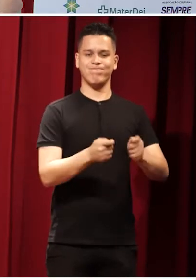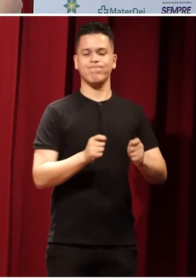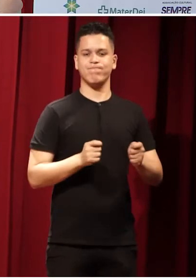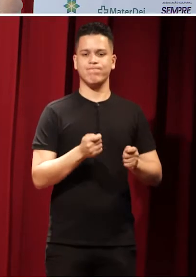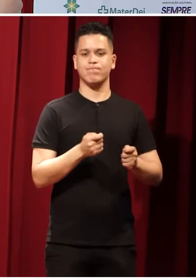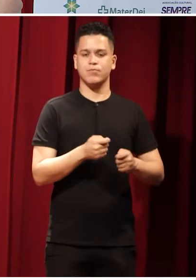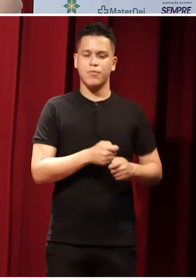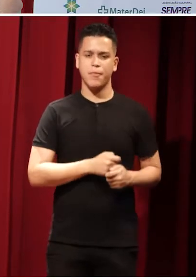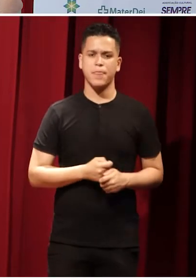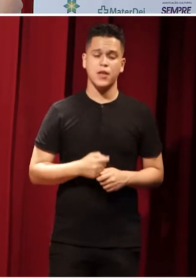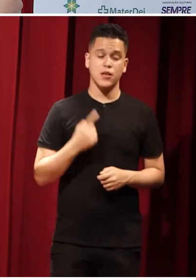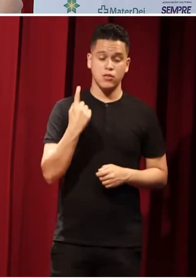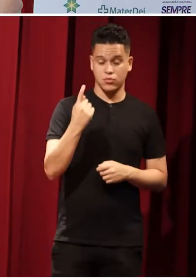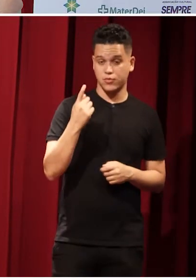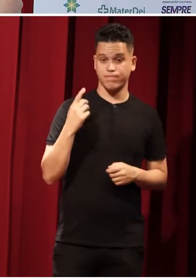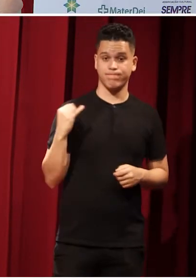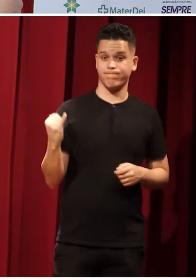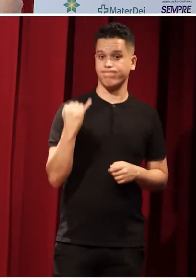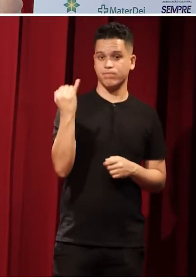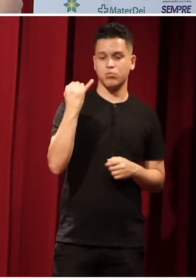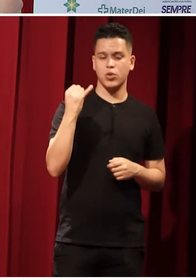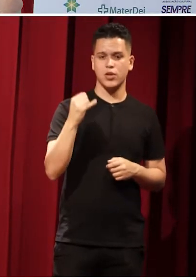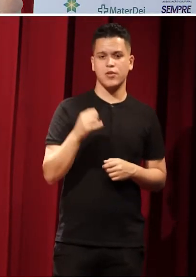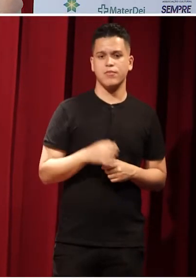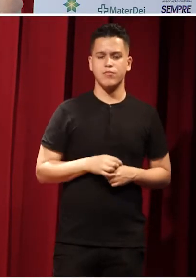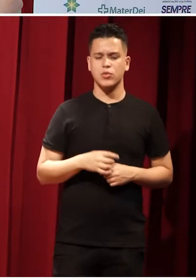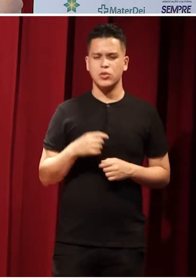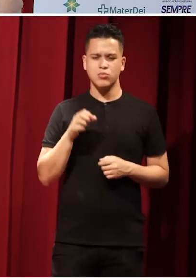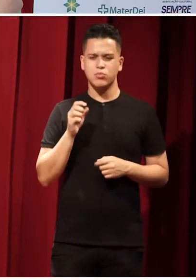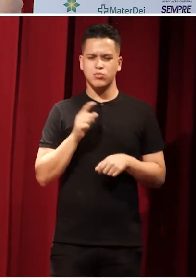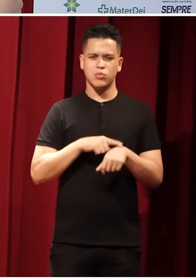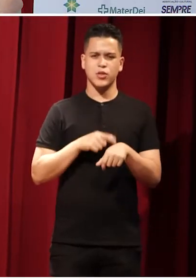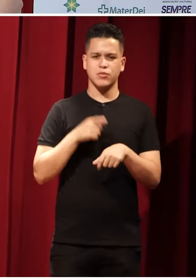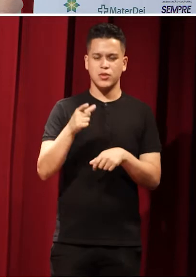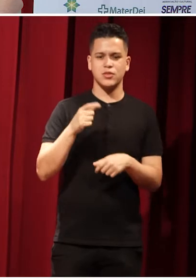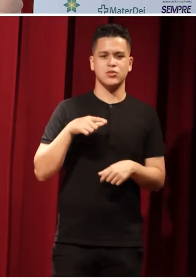coisas importantes quando